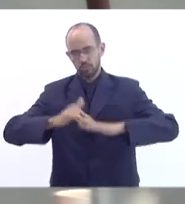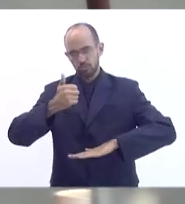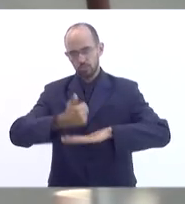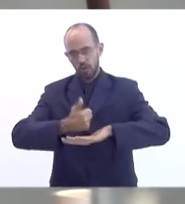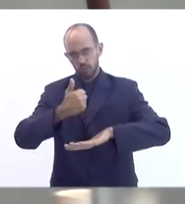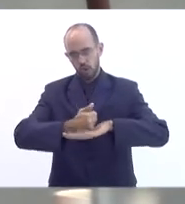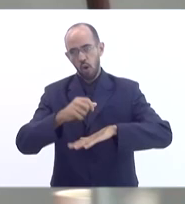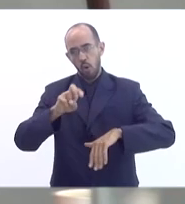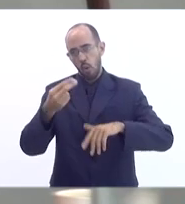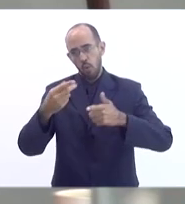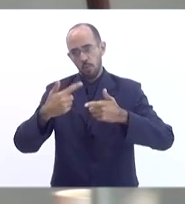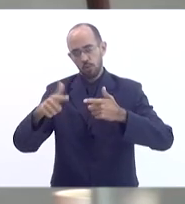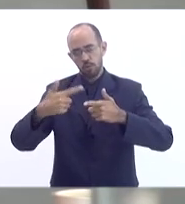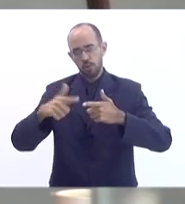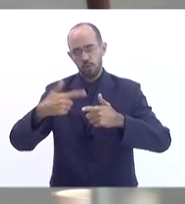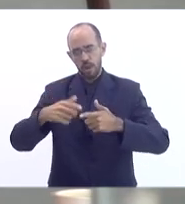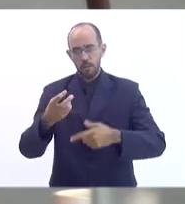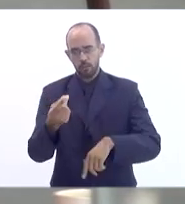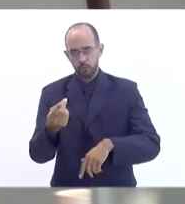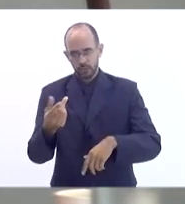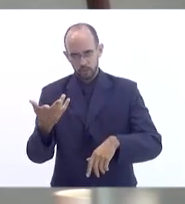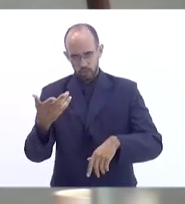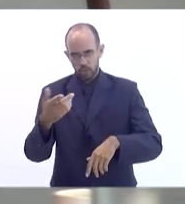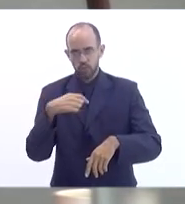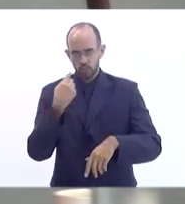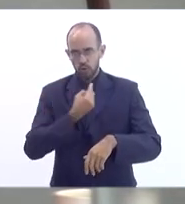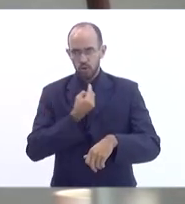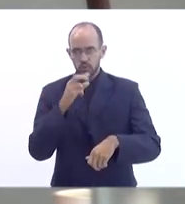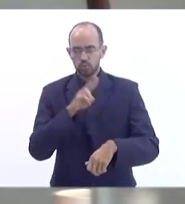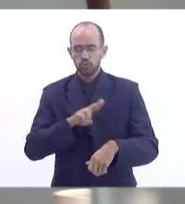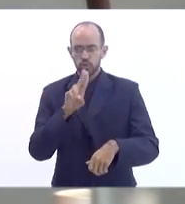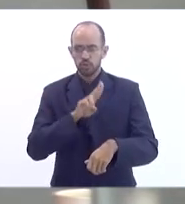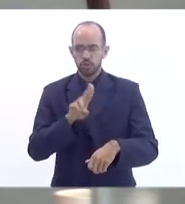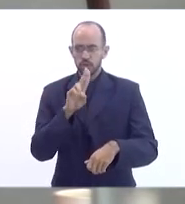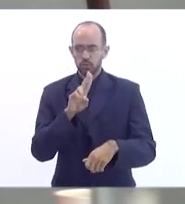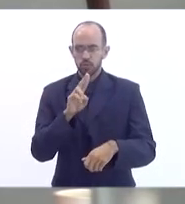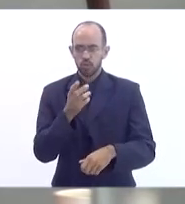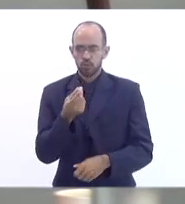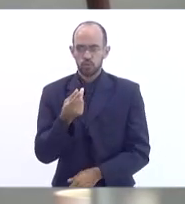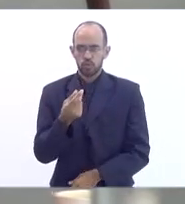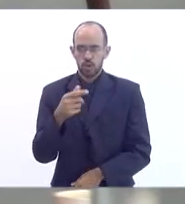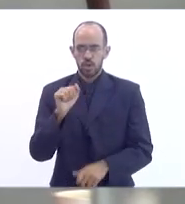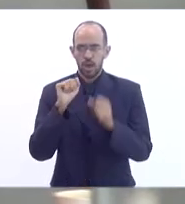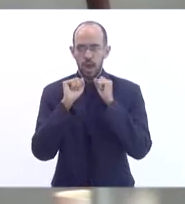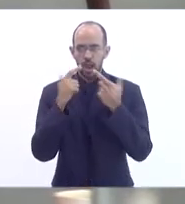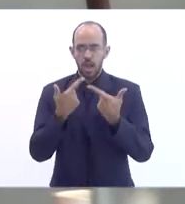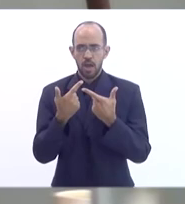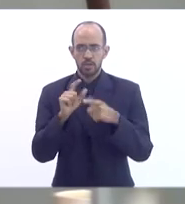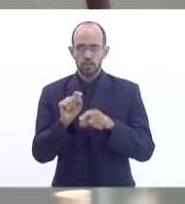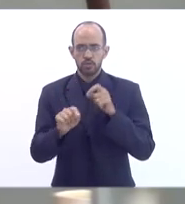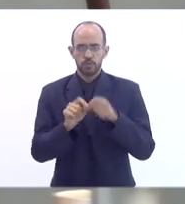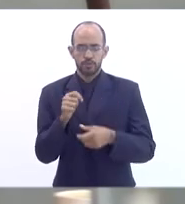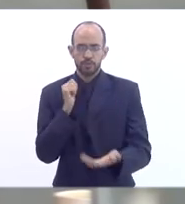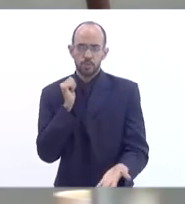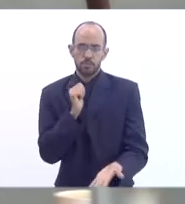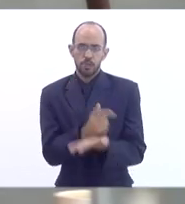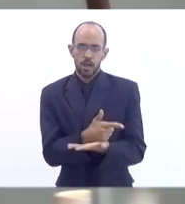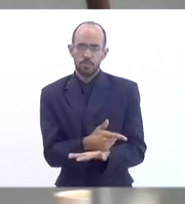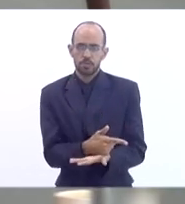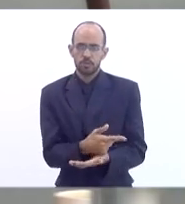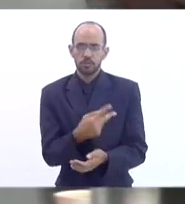tinha um problema financeiro e aí utilizamos com recursos da Assembleia legislativo o pagamento de